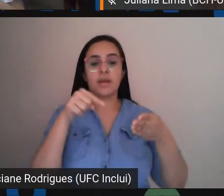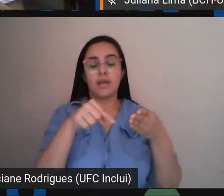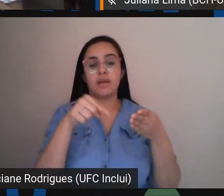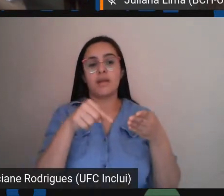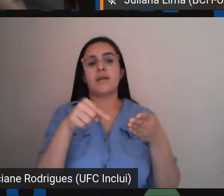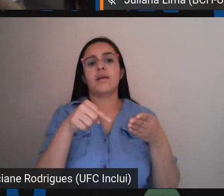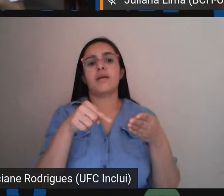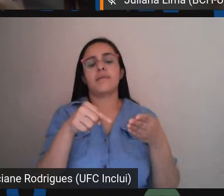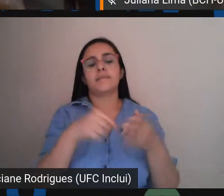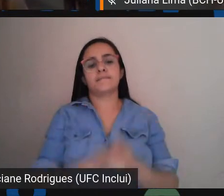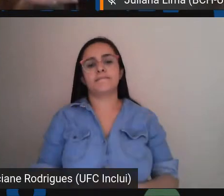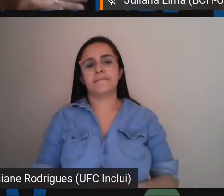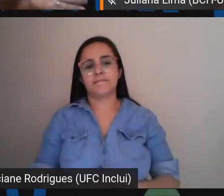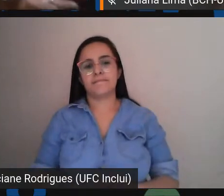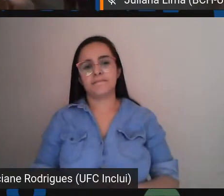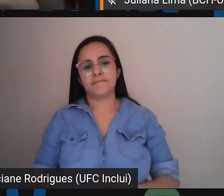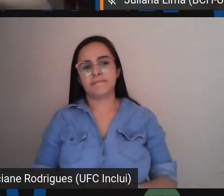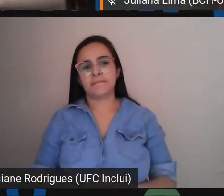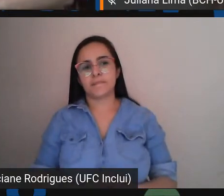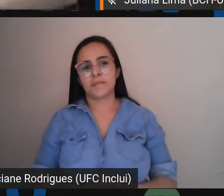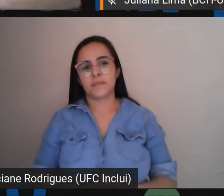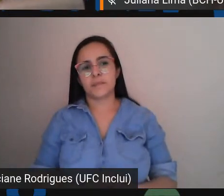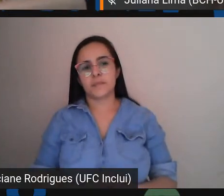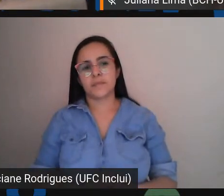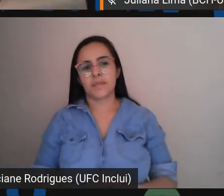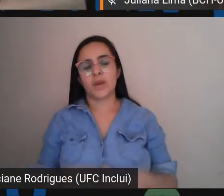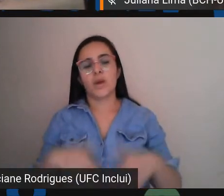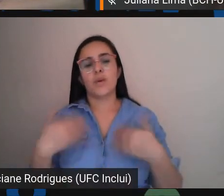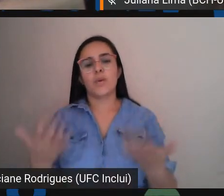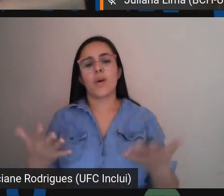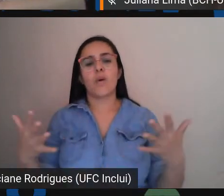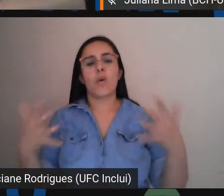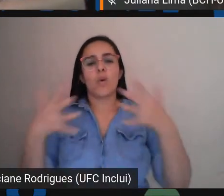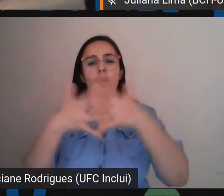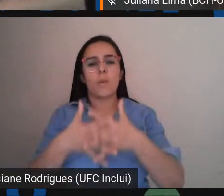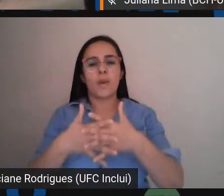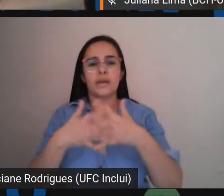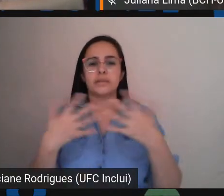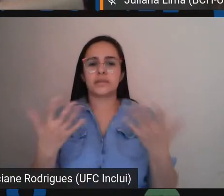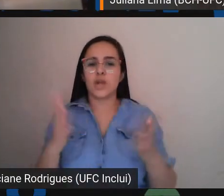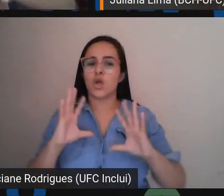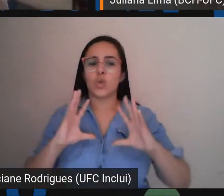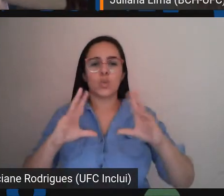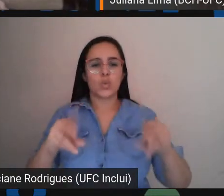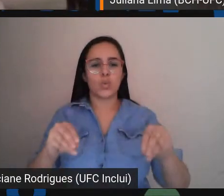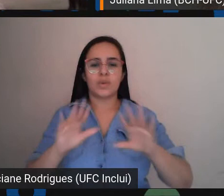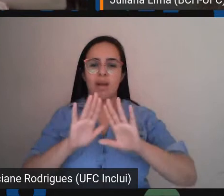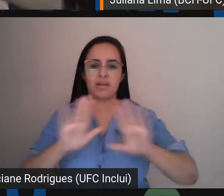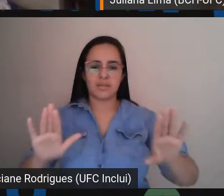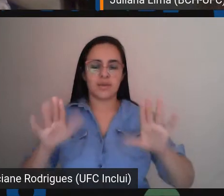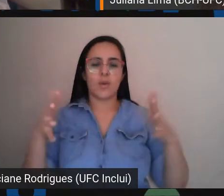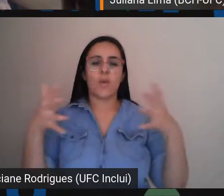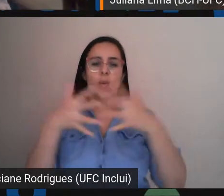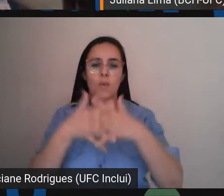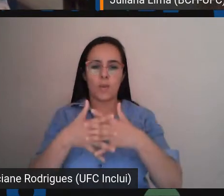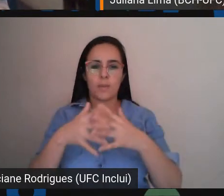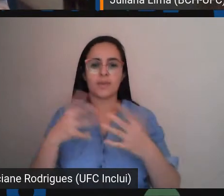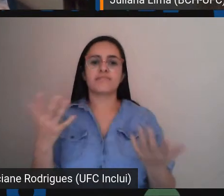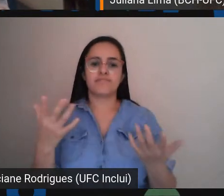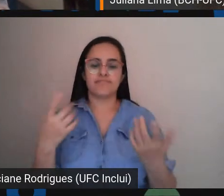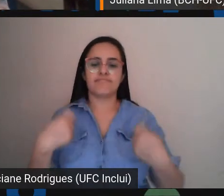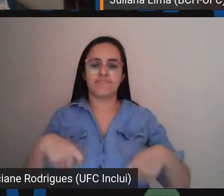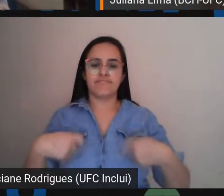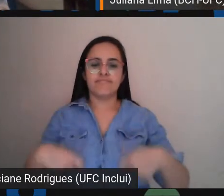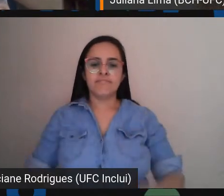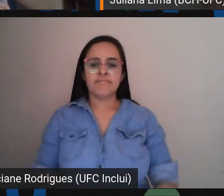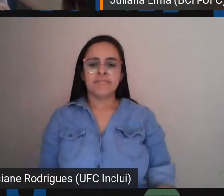conversam, né? Então, qual que é a mais complexa? Todas são, né? Vão exigir bastante.